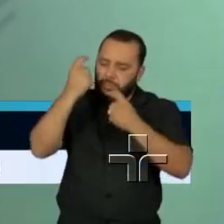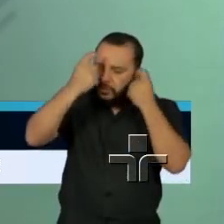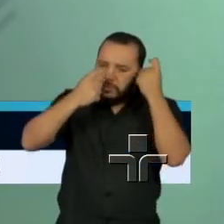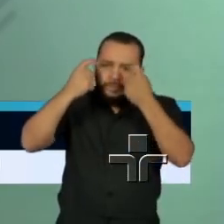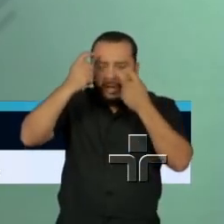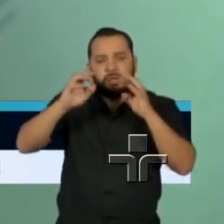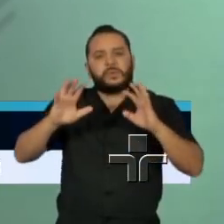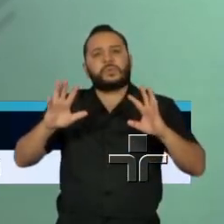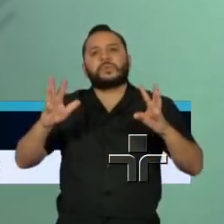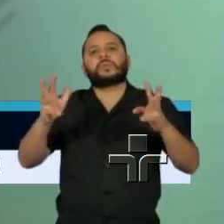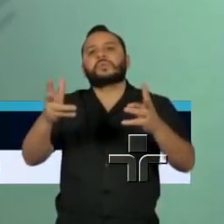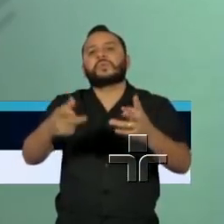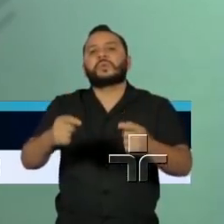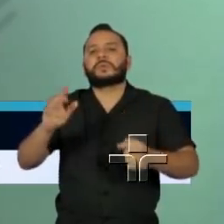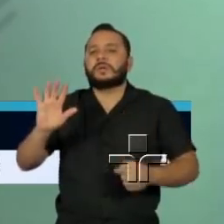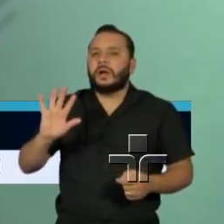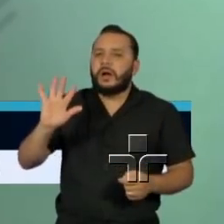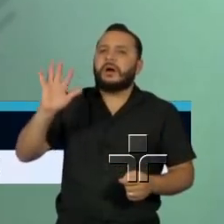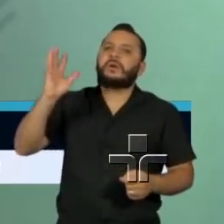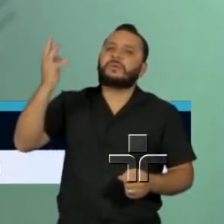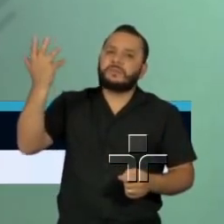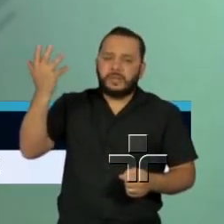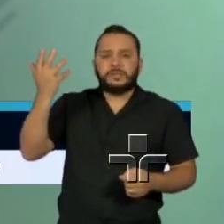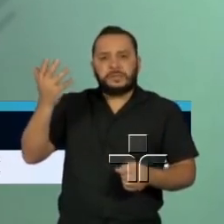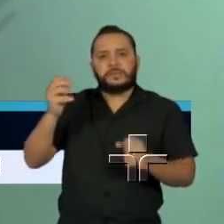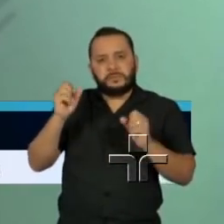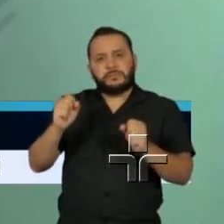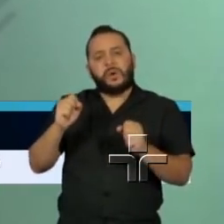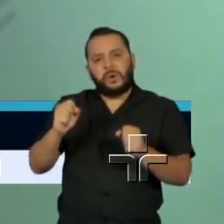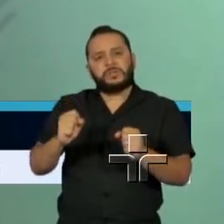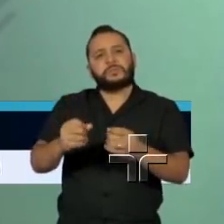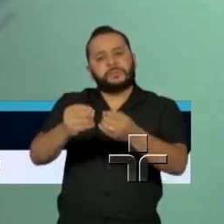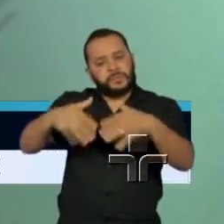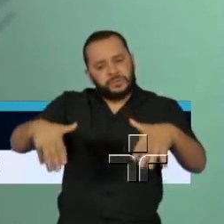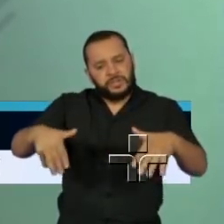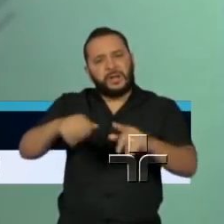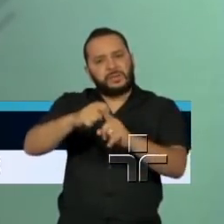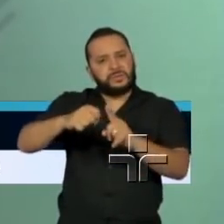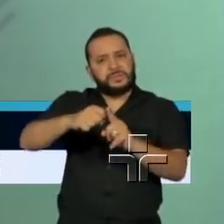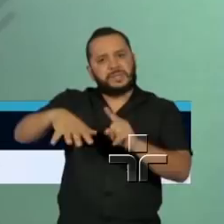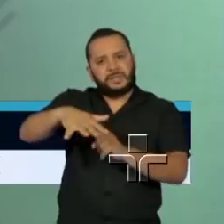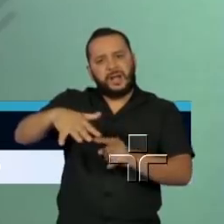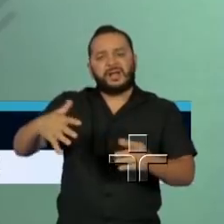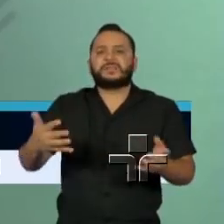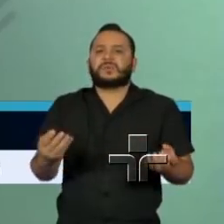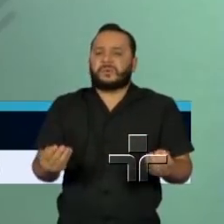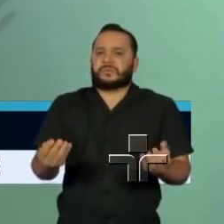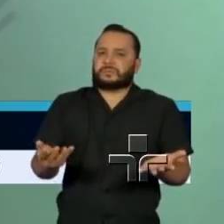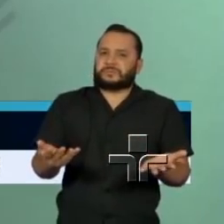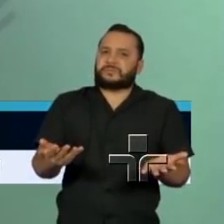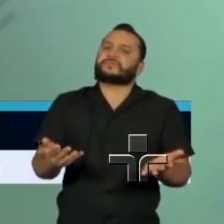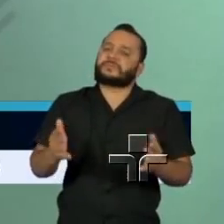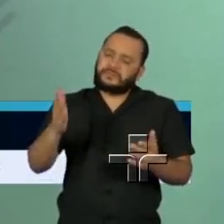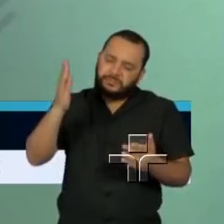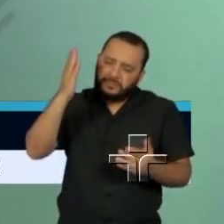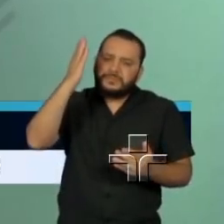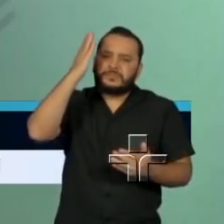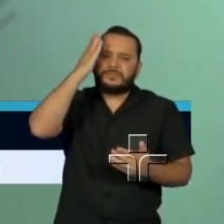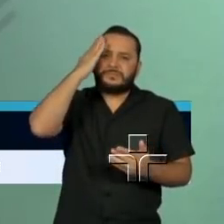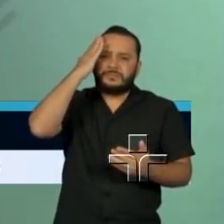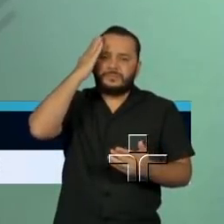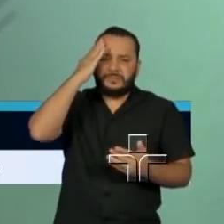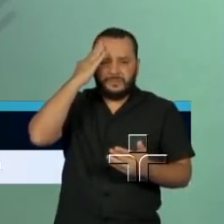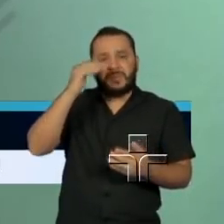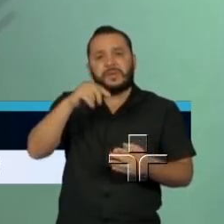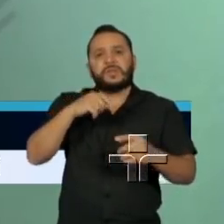todos aqueles eventos que possam impactar a sociedade. Especificamente no que se refere ao seu